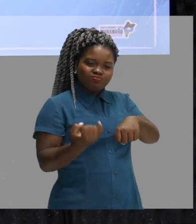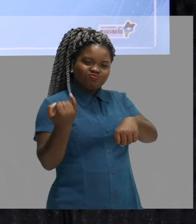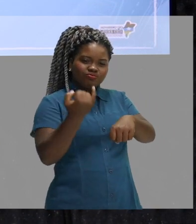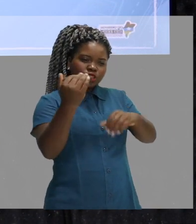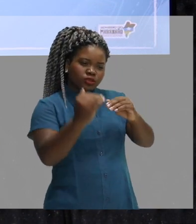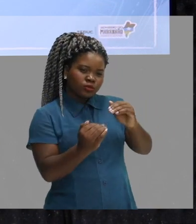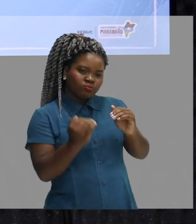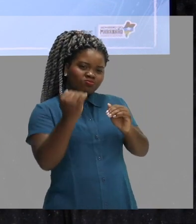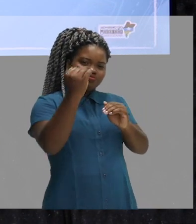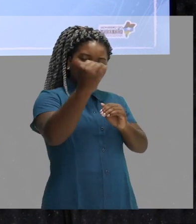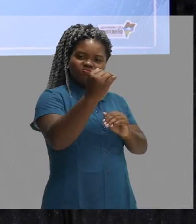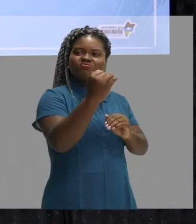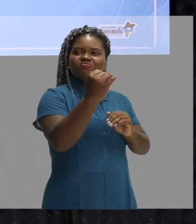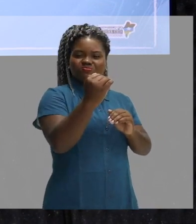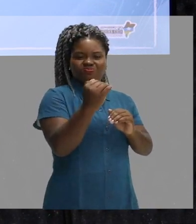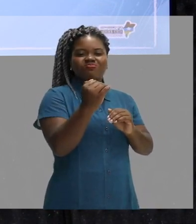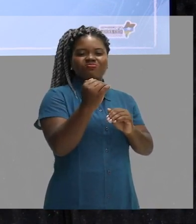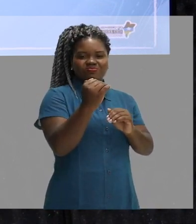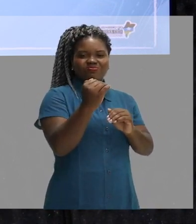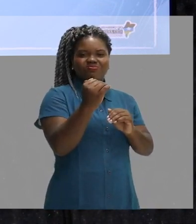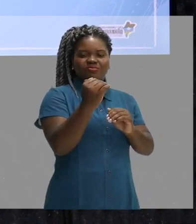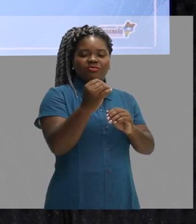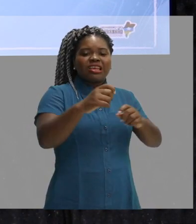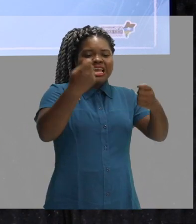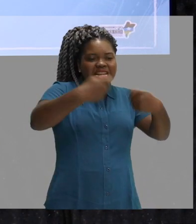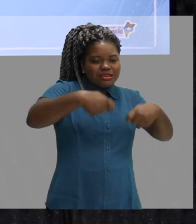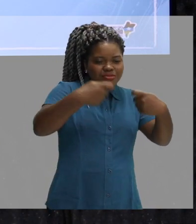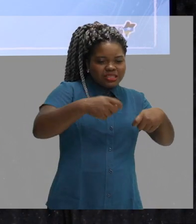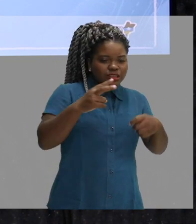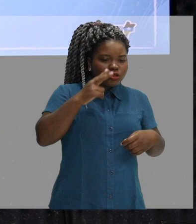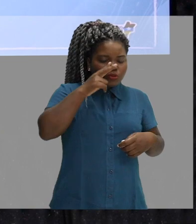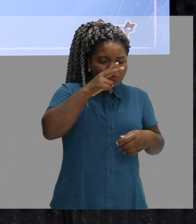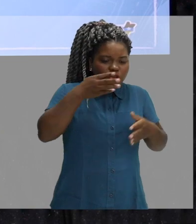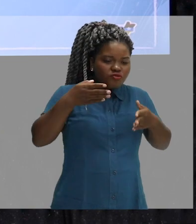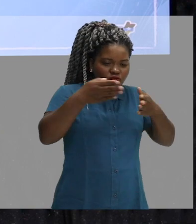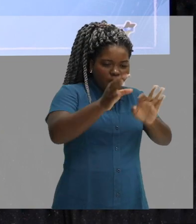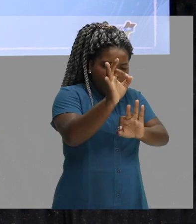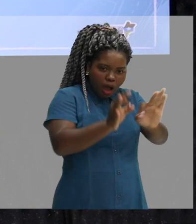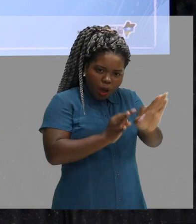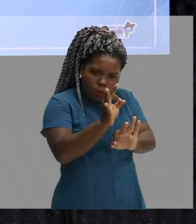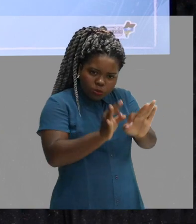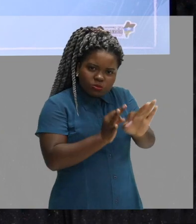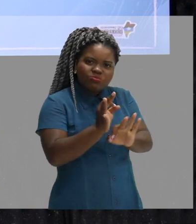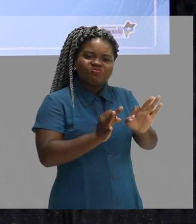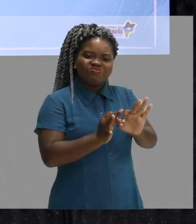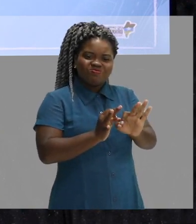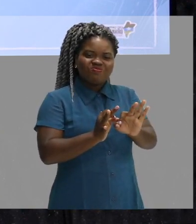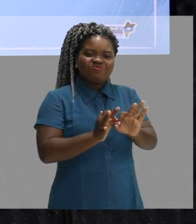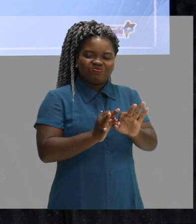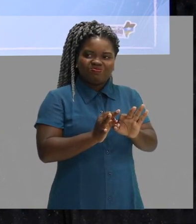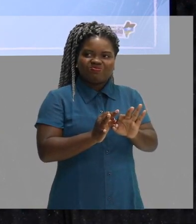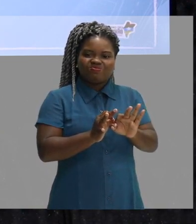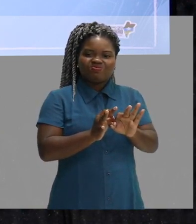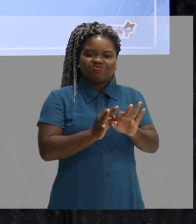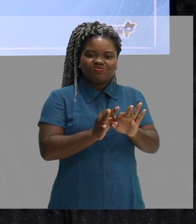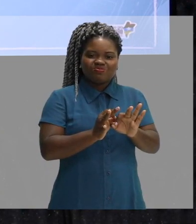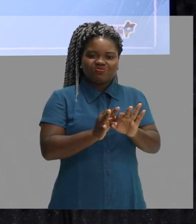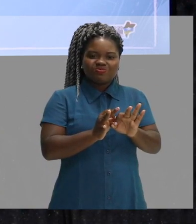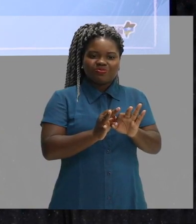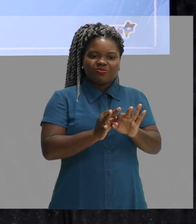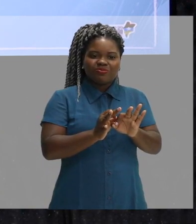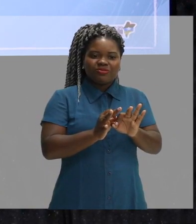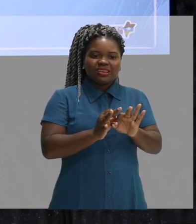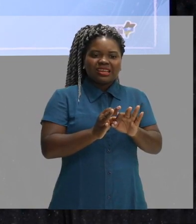principal instituição e ela precisa ter o poder centralizado. O estado de natureza, que é um estado pré-social, antes